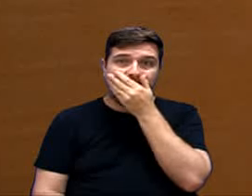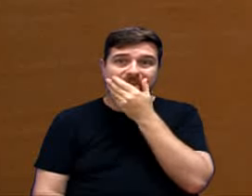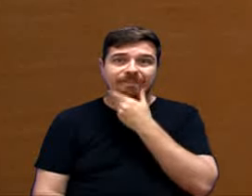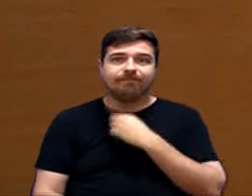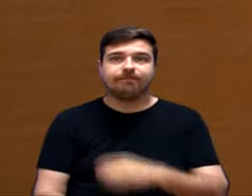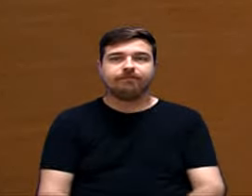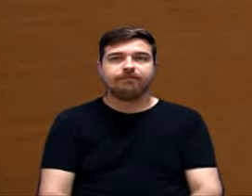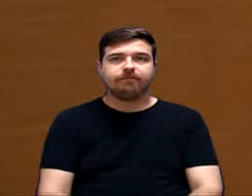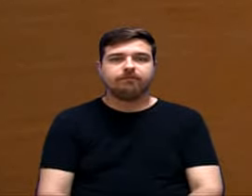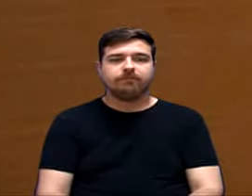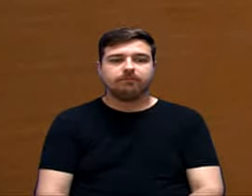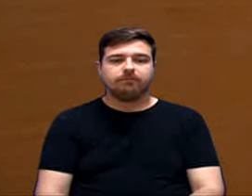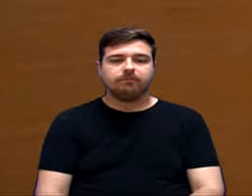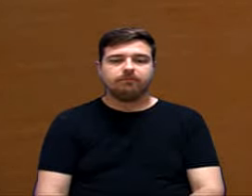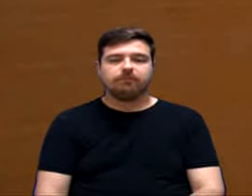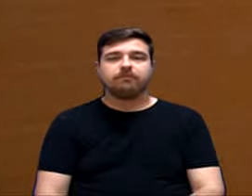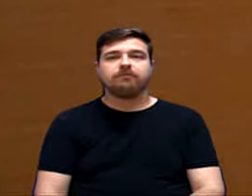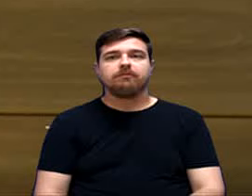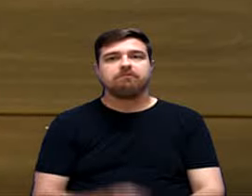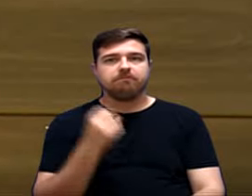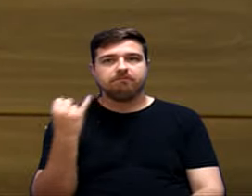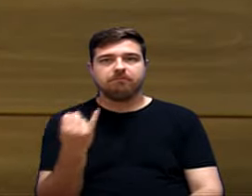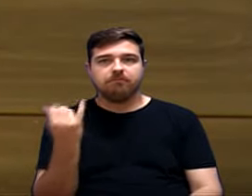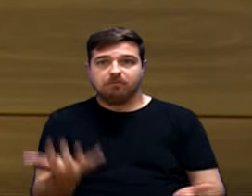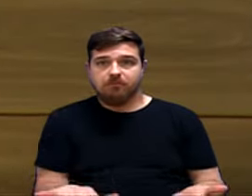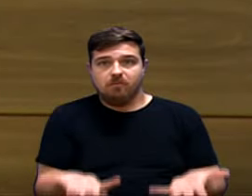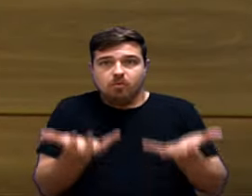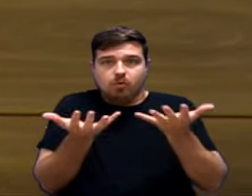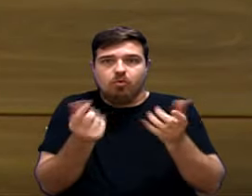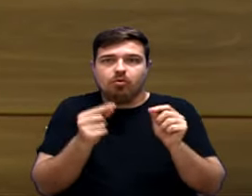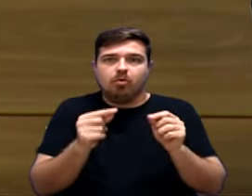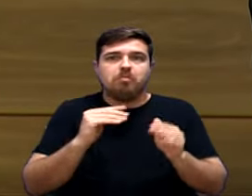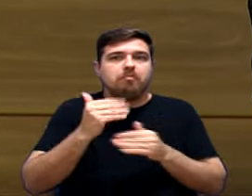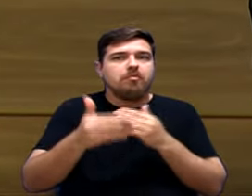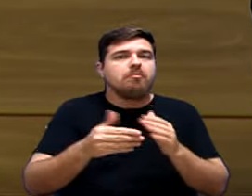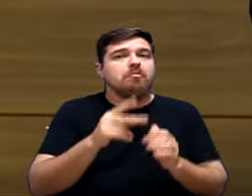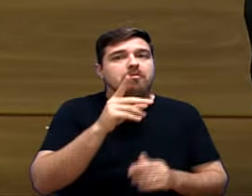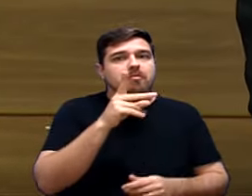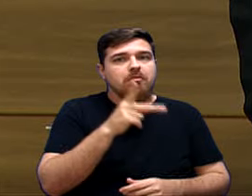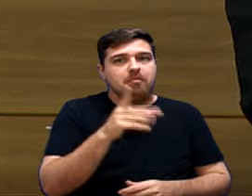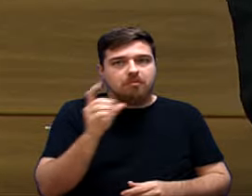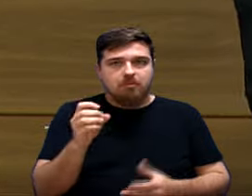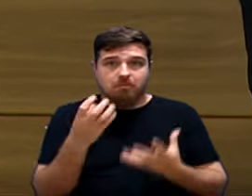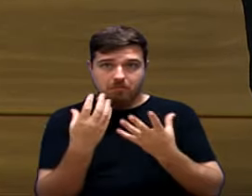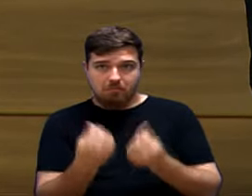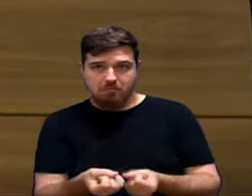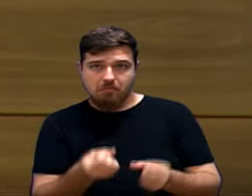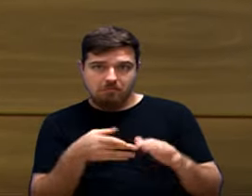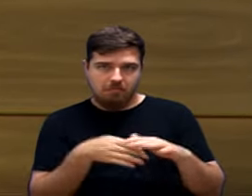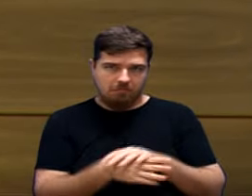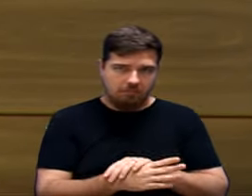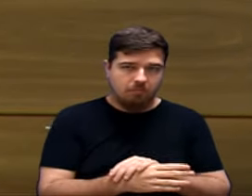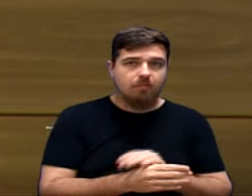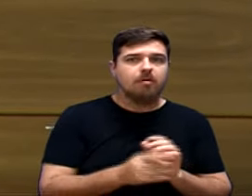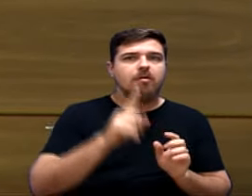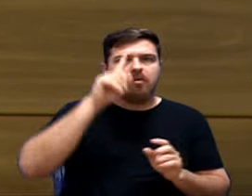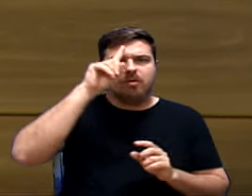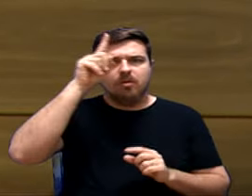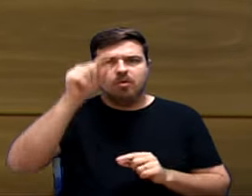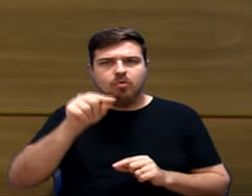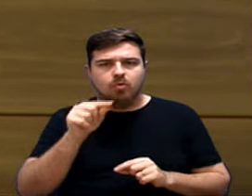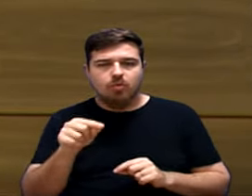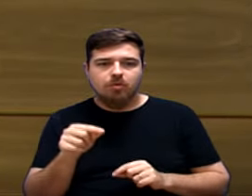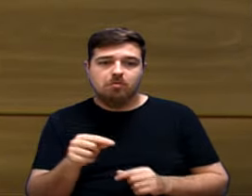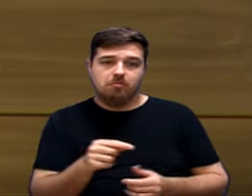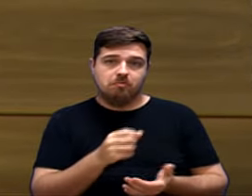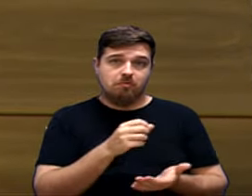queria é vale ressaltar que Após a aprovação desse plano Vereador Cláudio a ideia Nossa é faz é